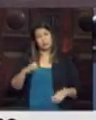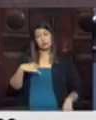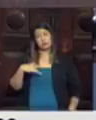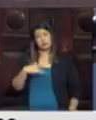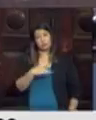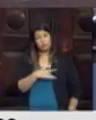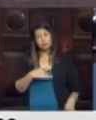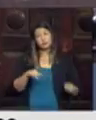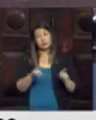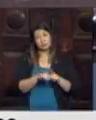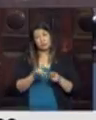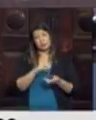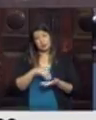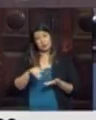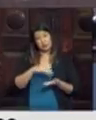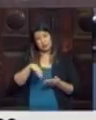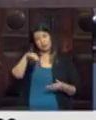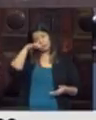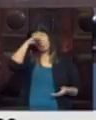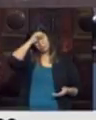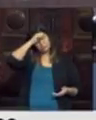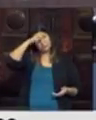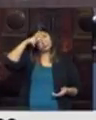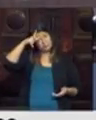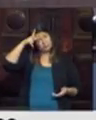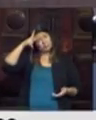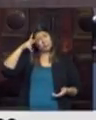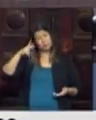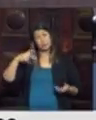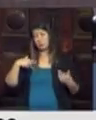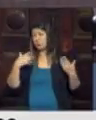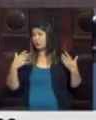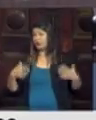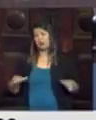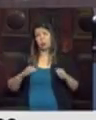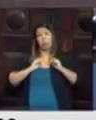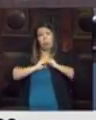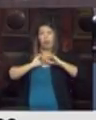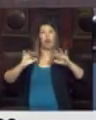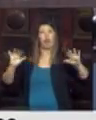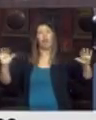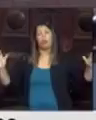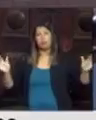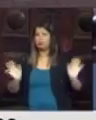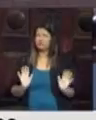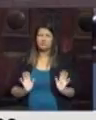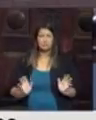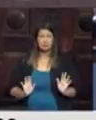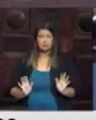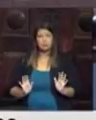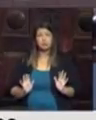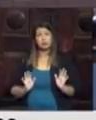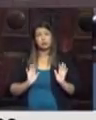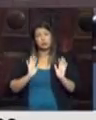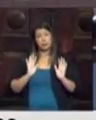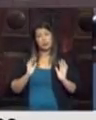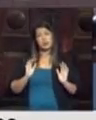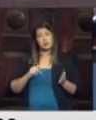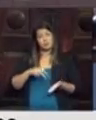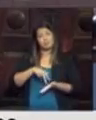secretarias municipais, não quero ser alarmista, mas nós temos que ter os pés no